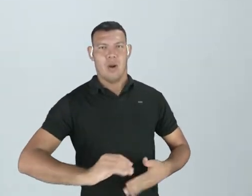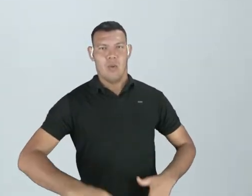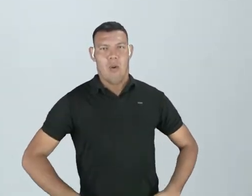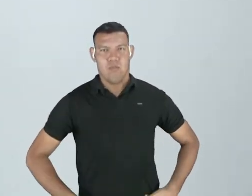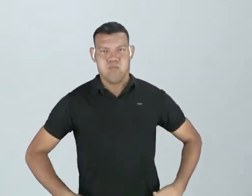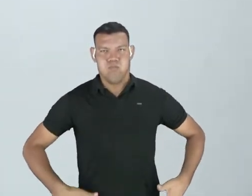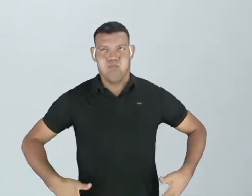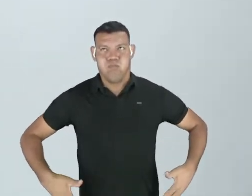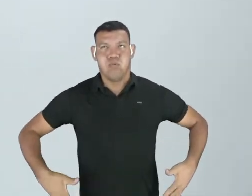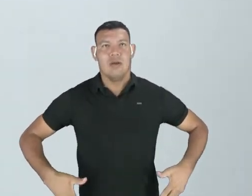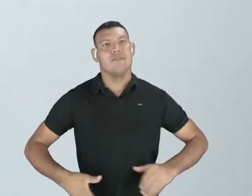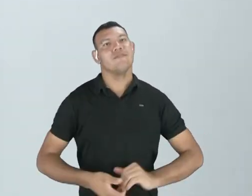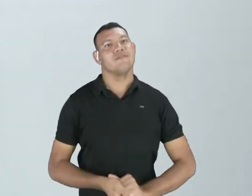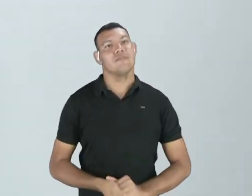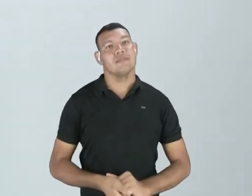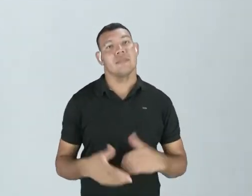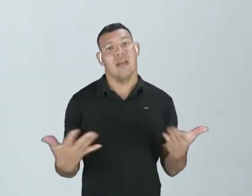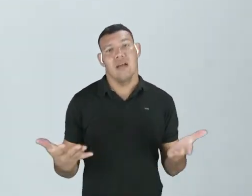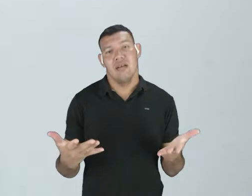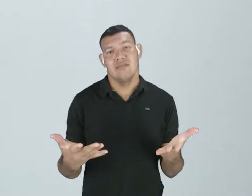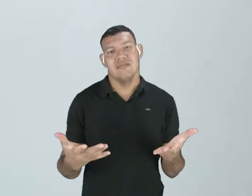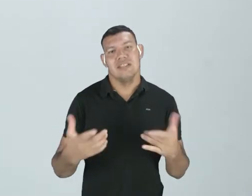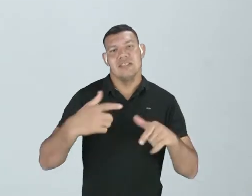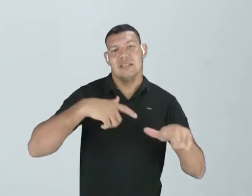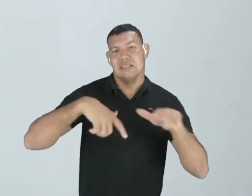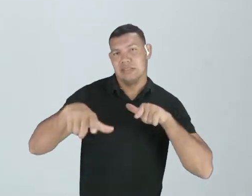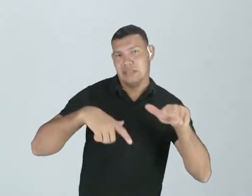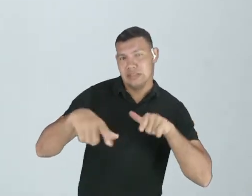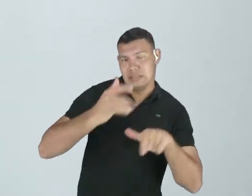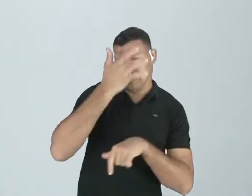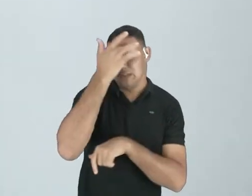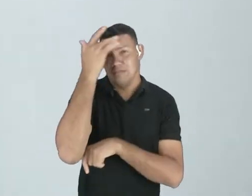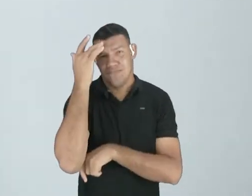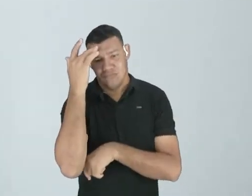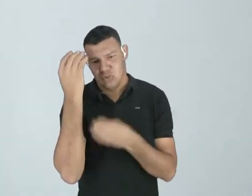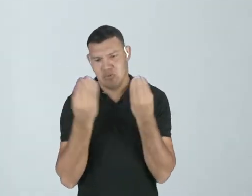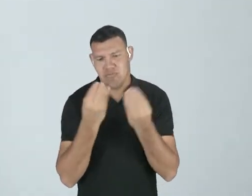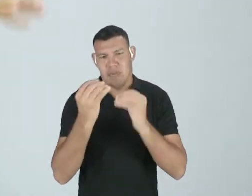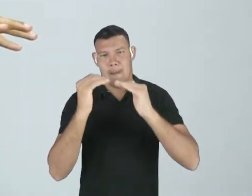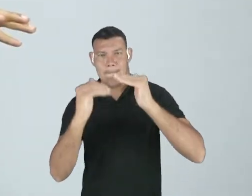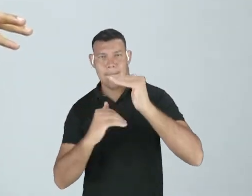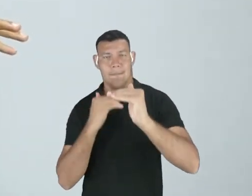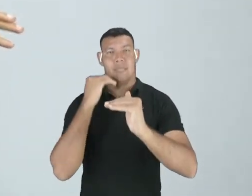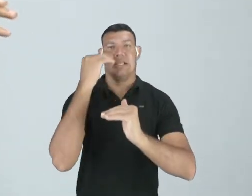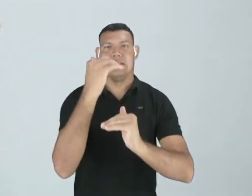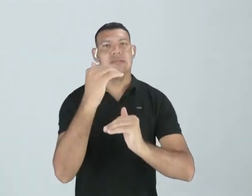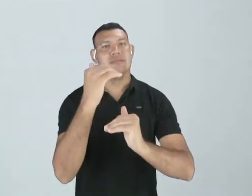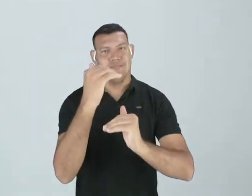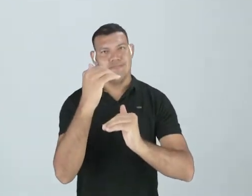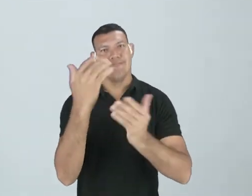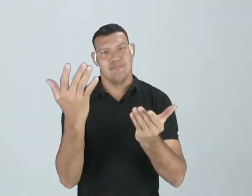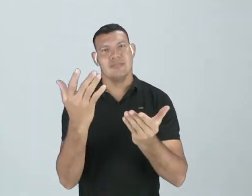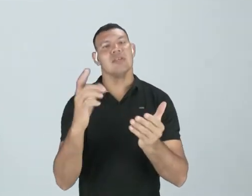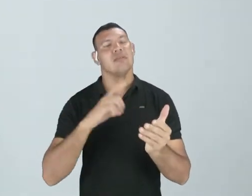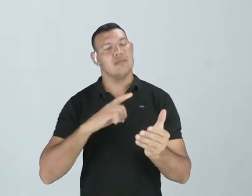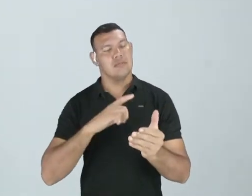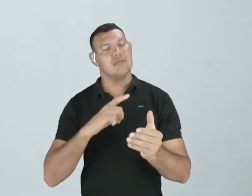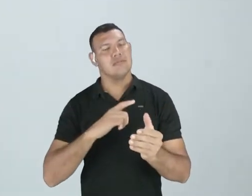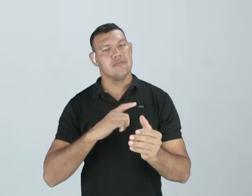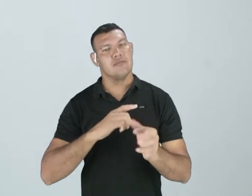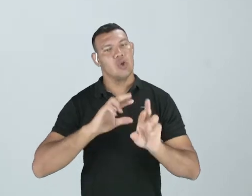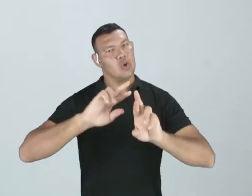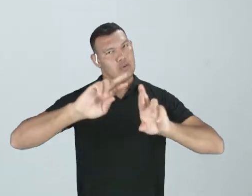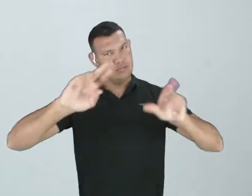a mão de obra para oferecer, então não tem como ele se ascender socialmente. Então tem essa distinção de classes no liberalismo. E